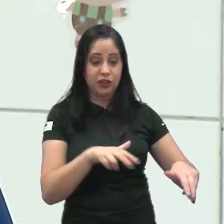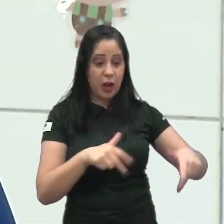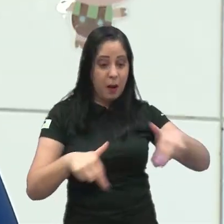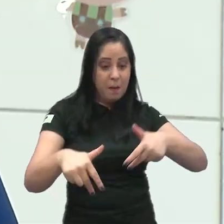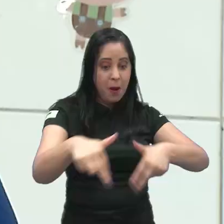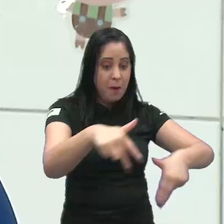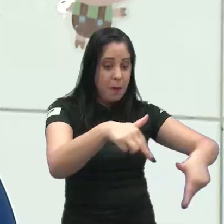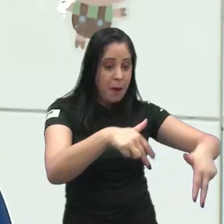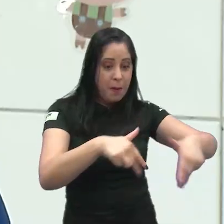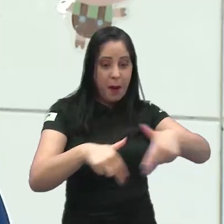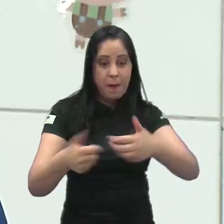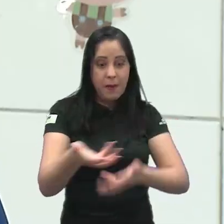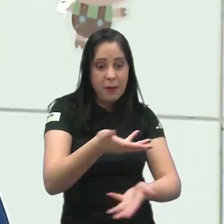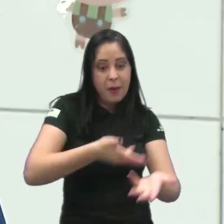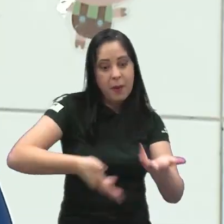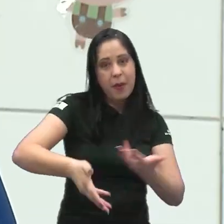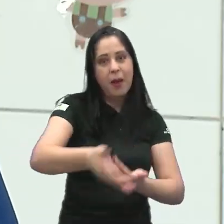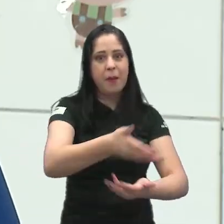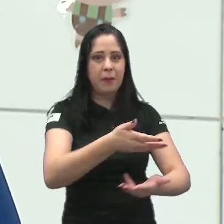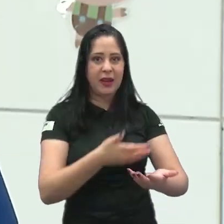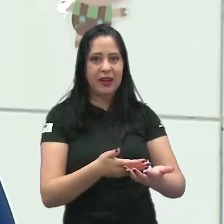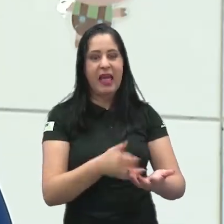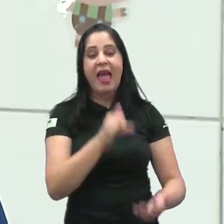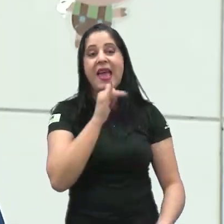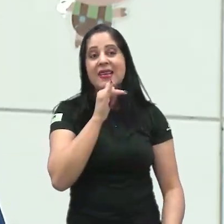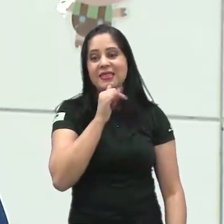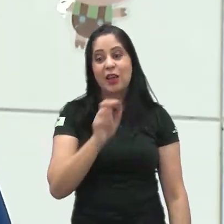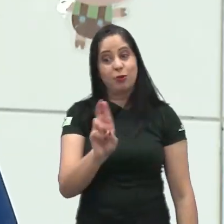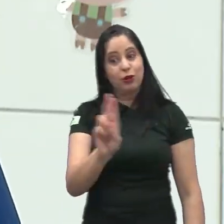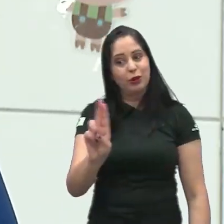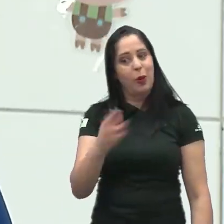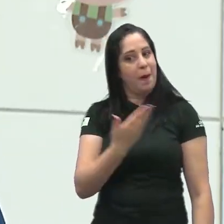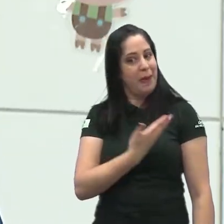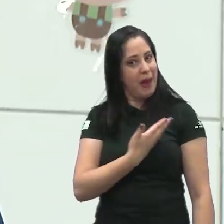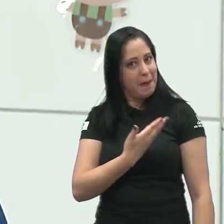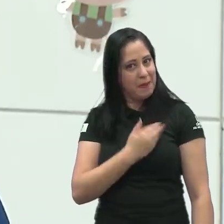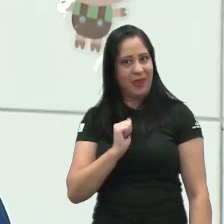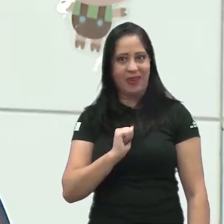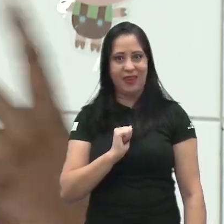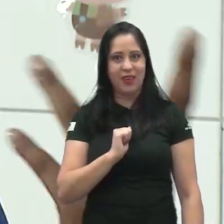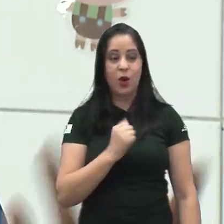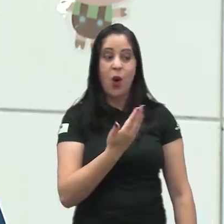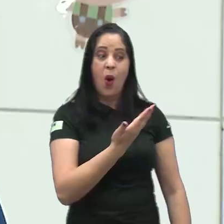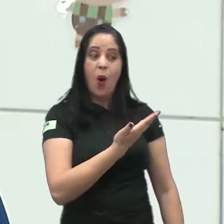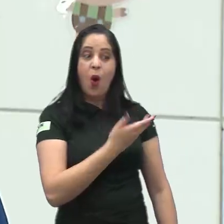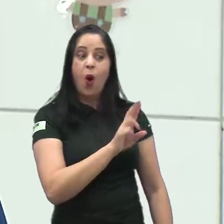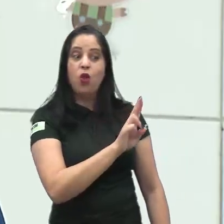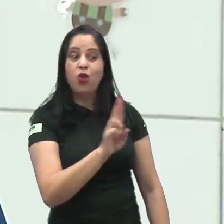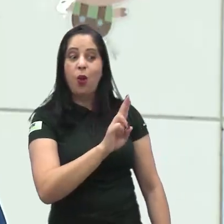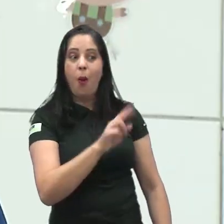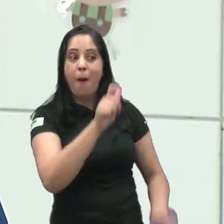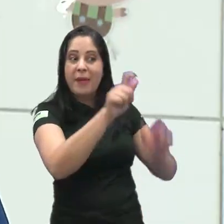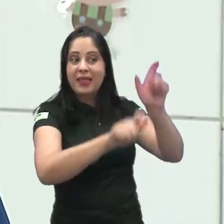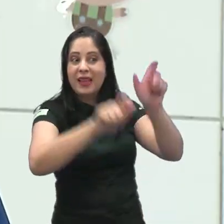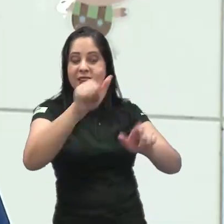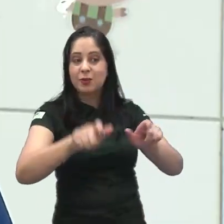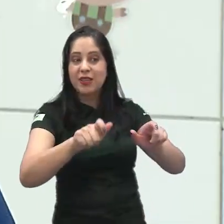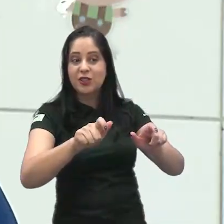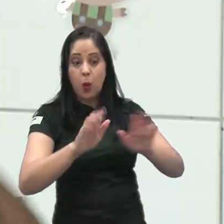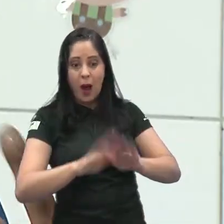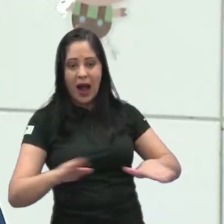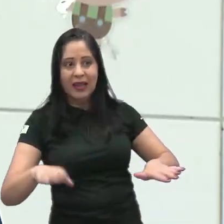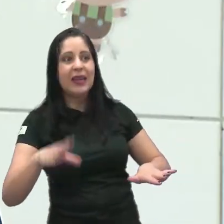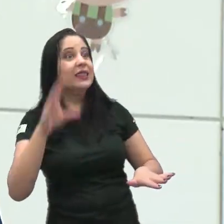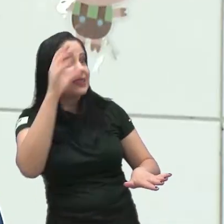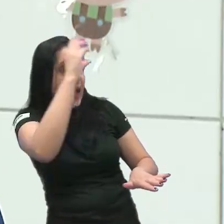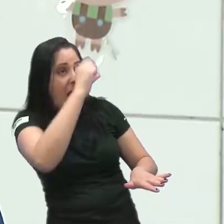a reconhecer os seus pares, né? Questão dos nomes dos amigos, os nomes dos adultos que fazem parte da equipe de sala,